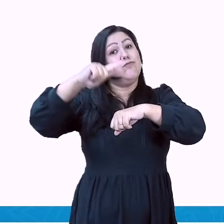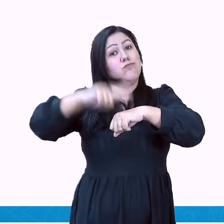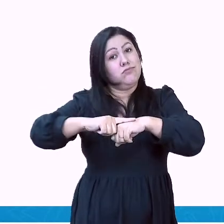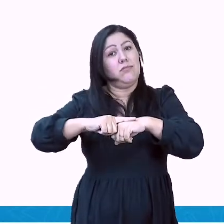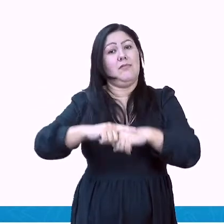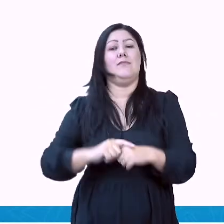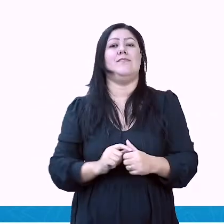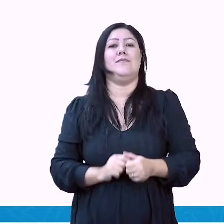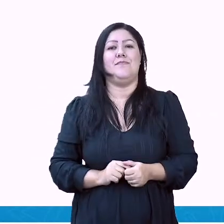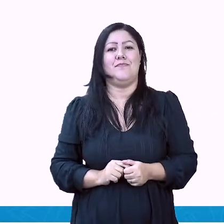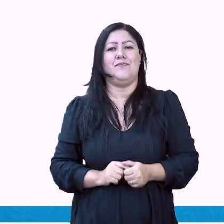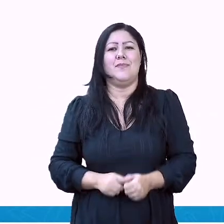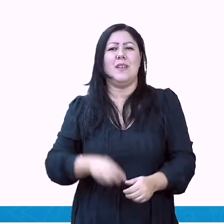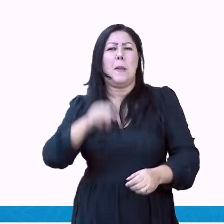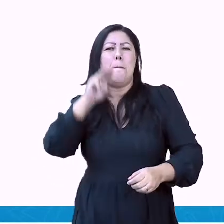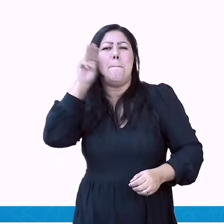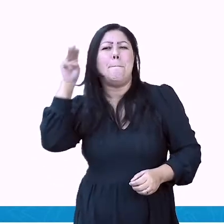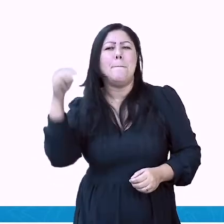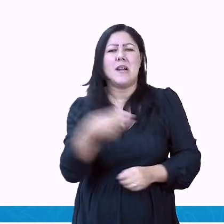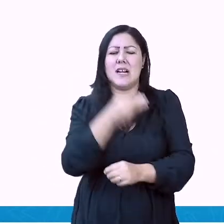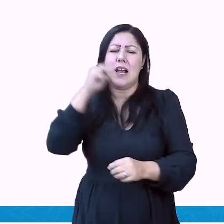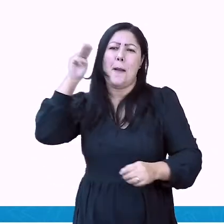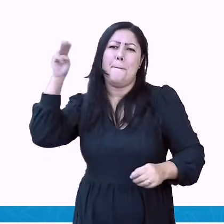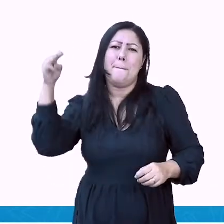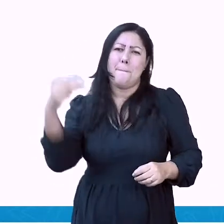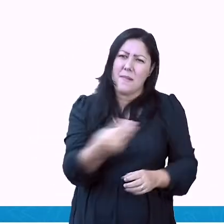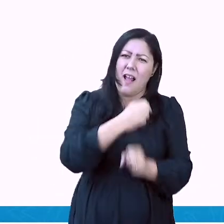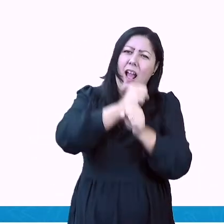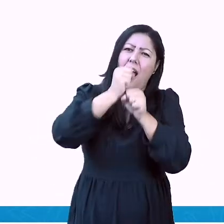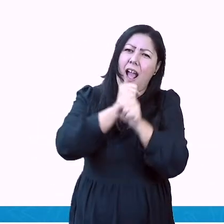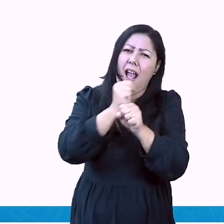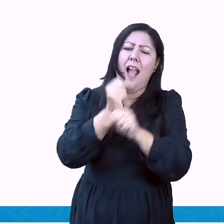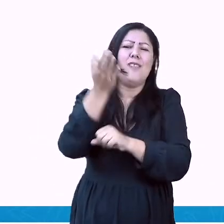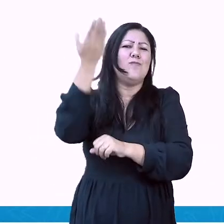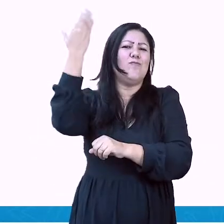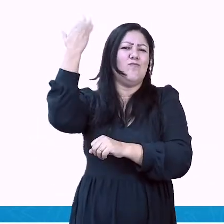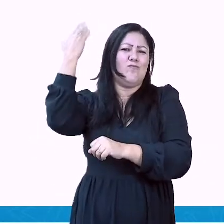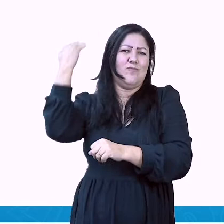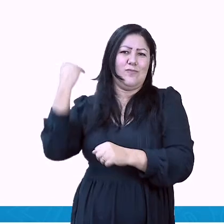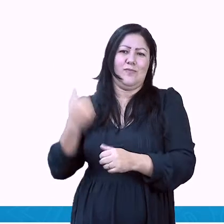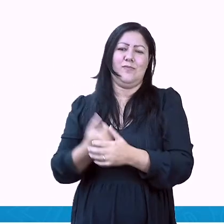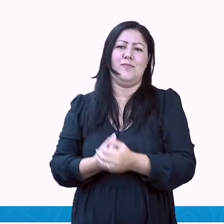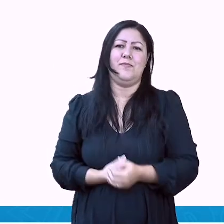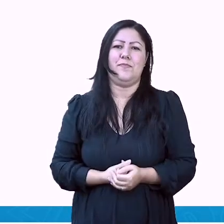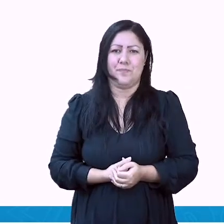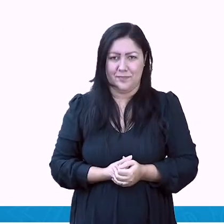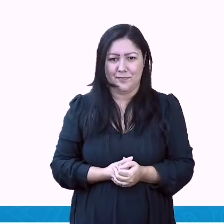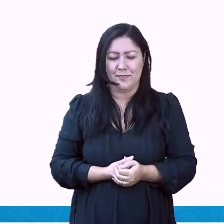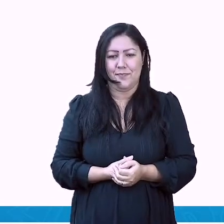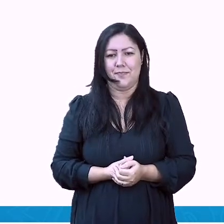de milhões e milhões de anos atrás. Ok?